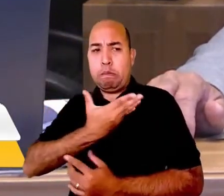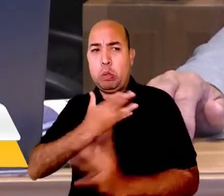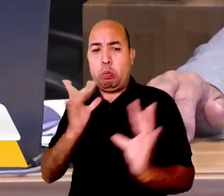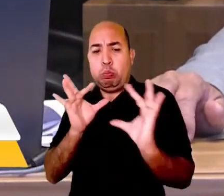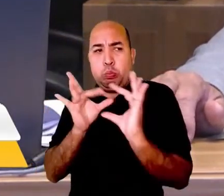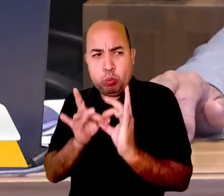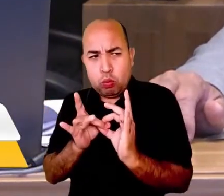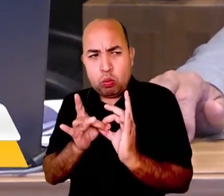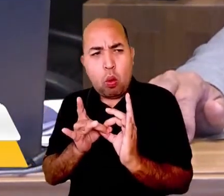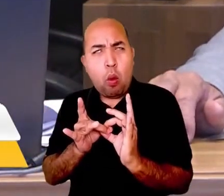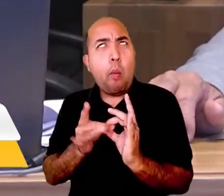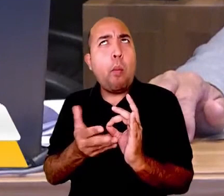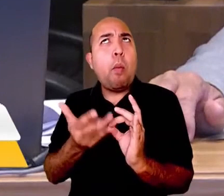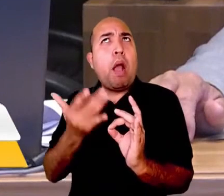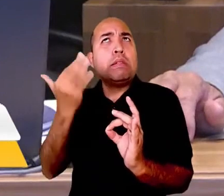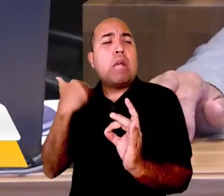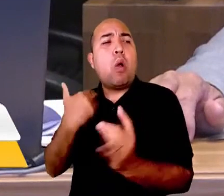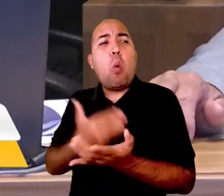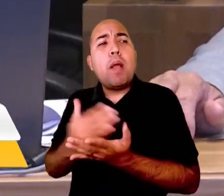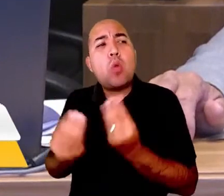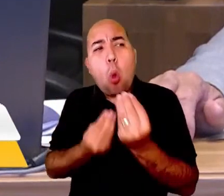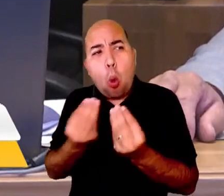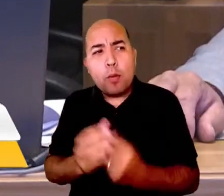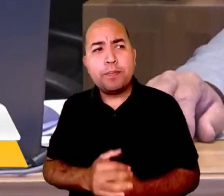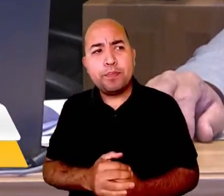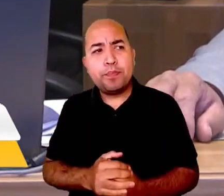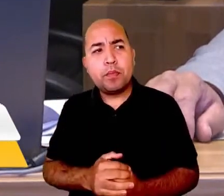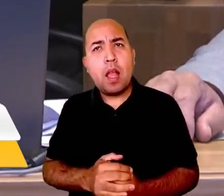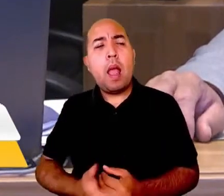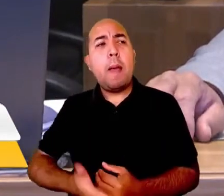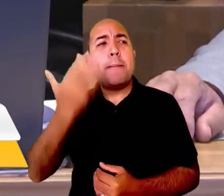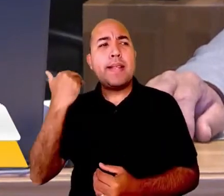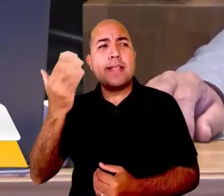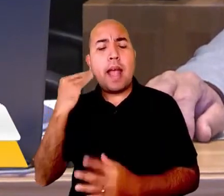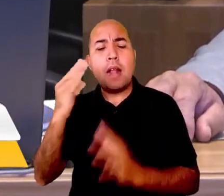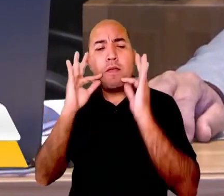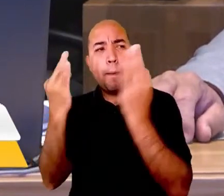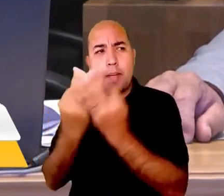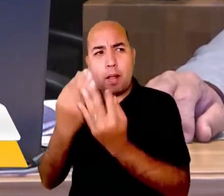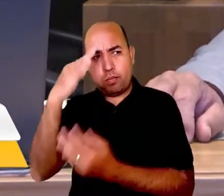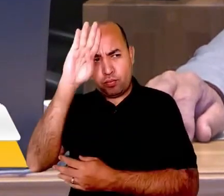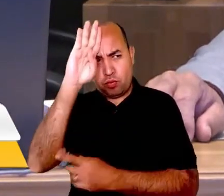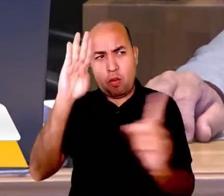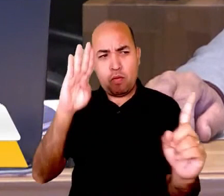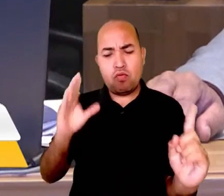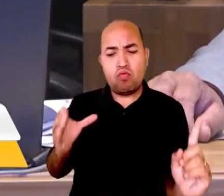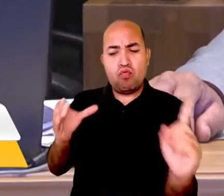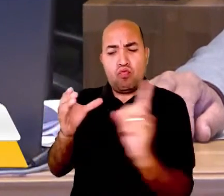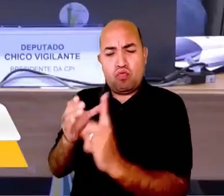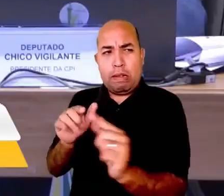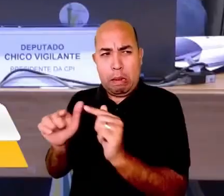esse vínculo? O senhor já havia trabalhado com algum membro da família Bolsonaro antes de ser ajudante de ordem do